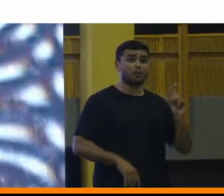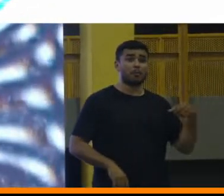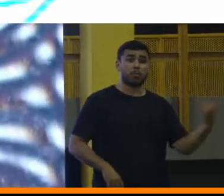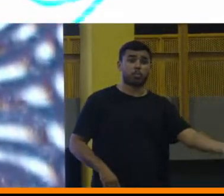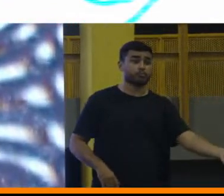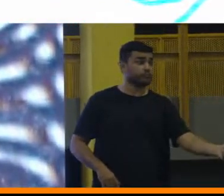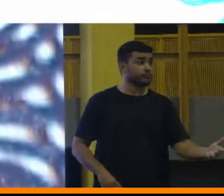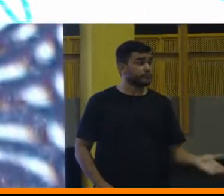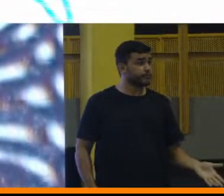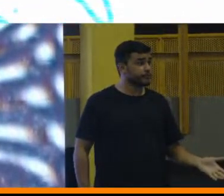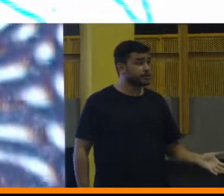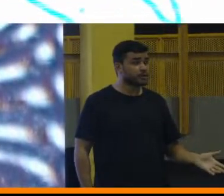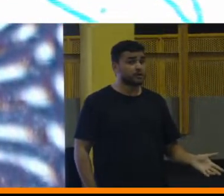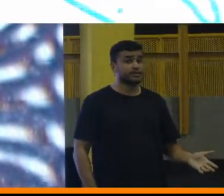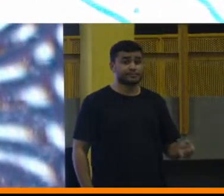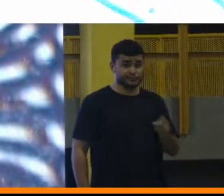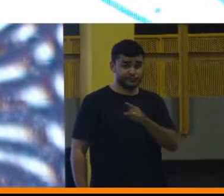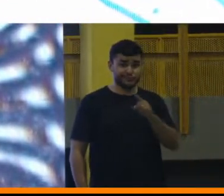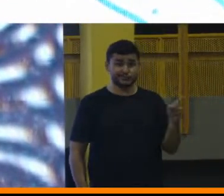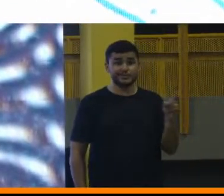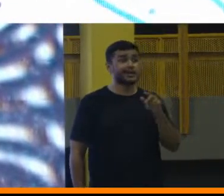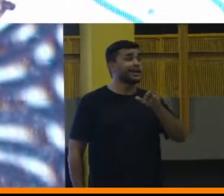Quem nunca empurrou um irmão mais novo, né?